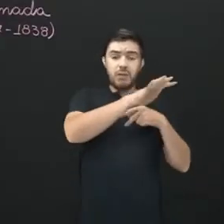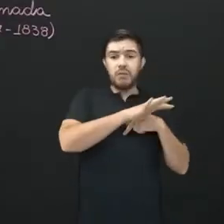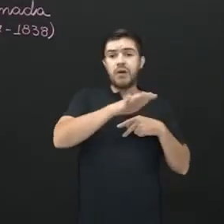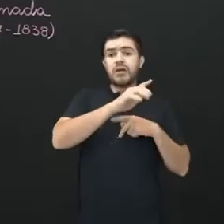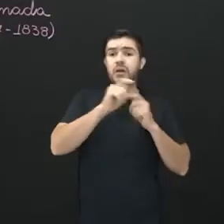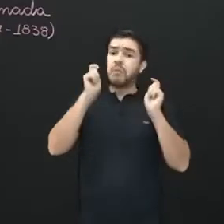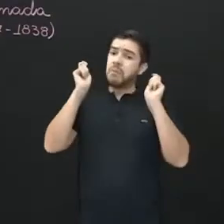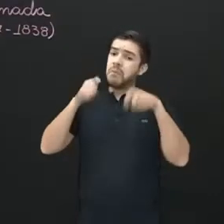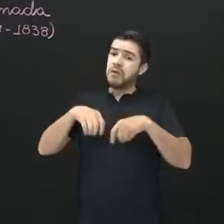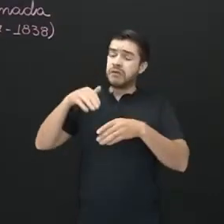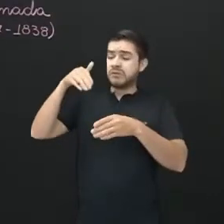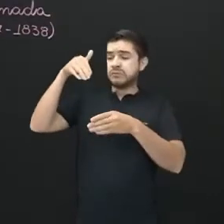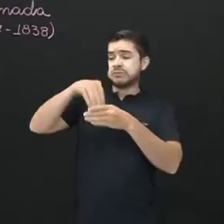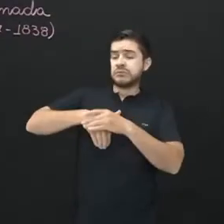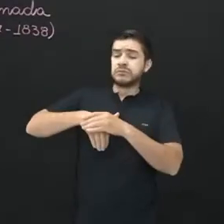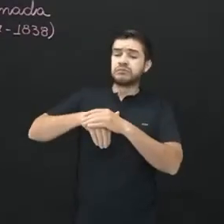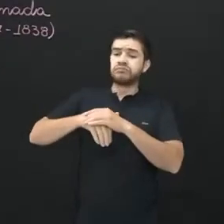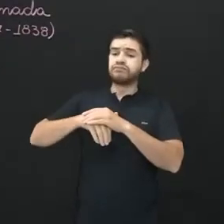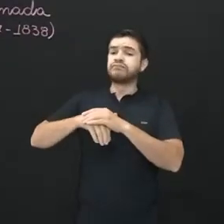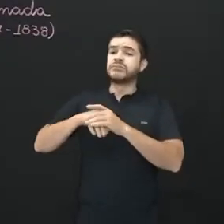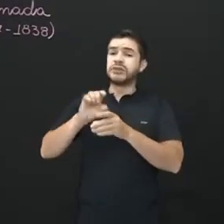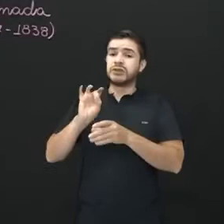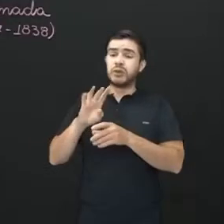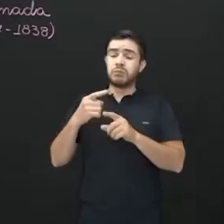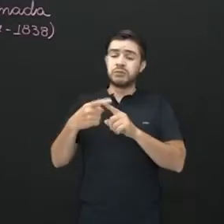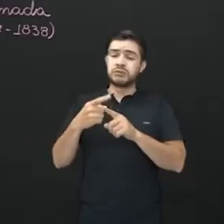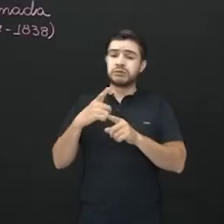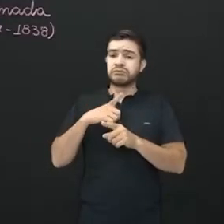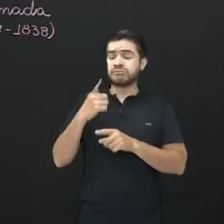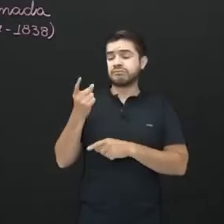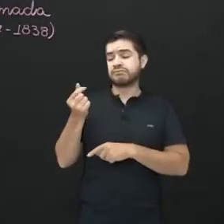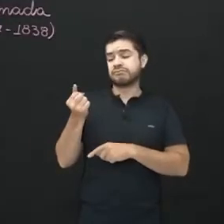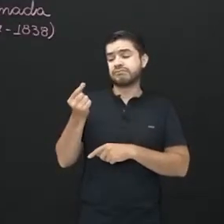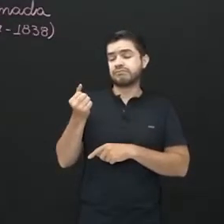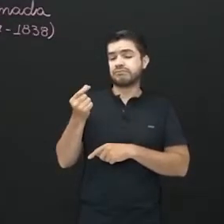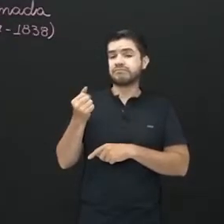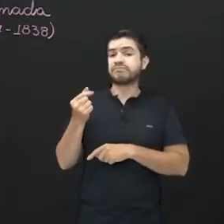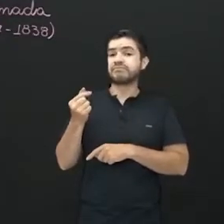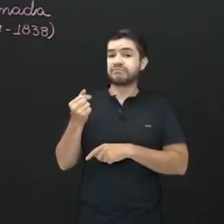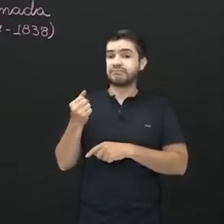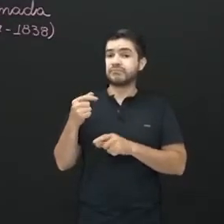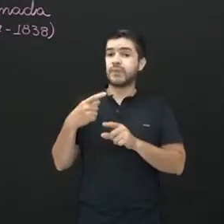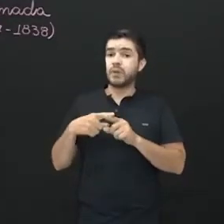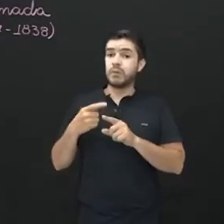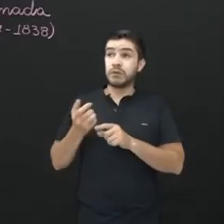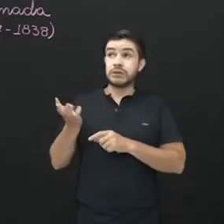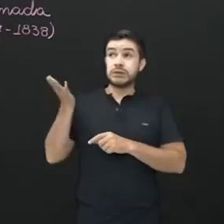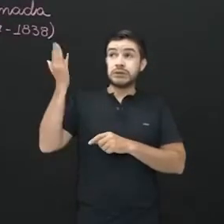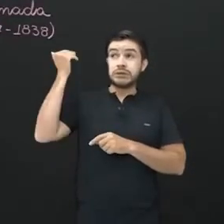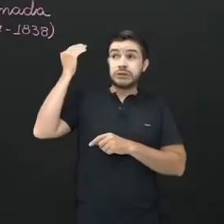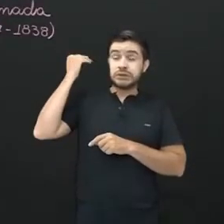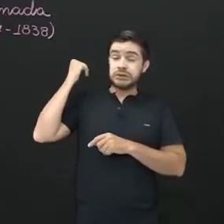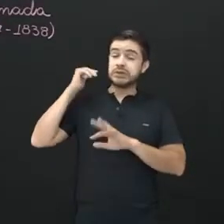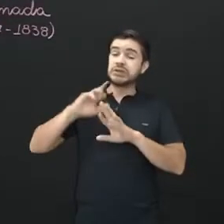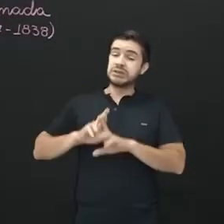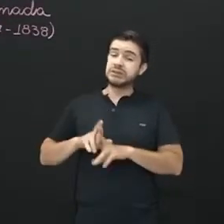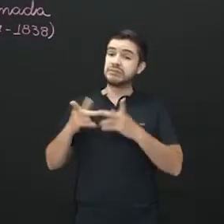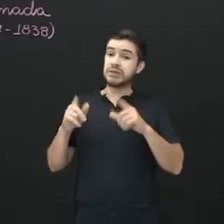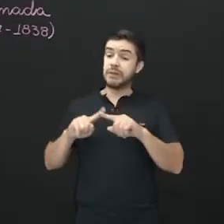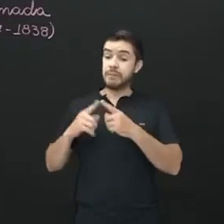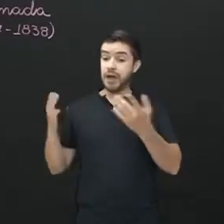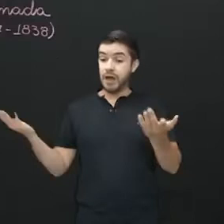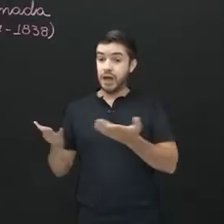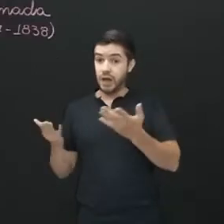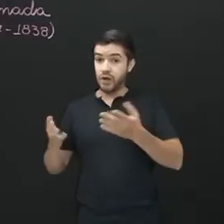determinado nível de renda. Isso parece muito estranho para a gente hoje em dia, porque hoje em dia a gente acredita que todo mundo deve ter o direito